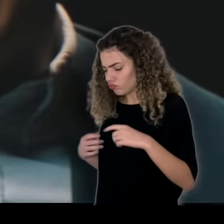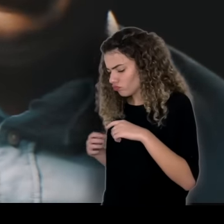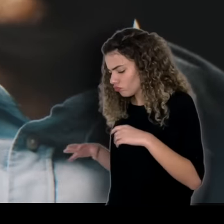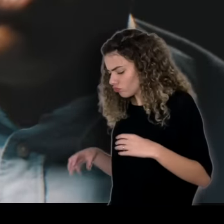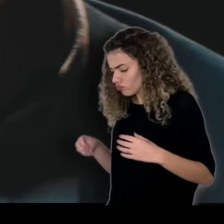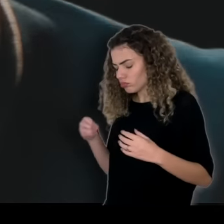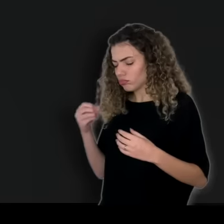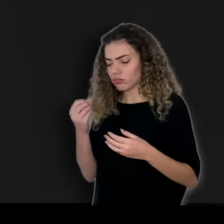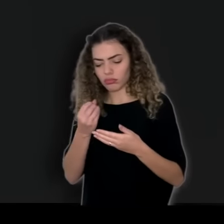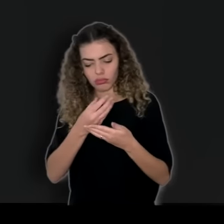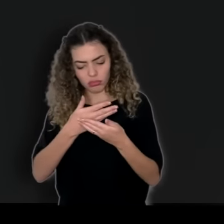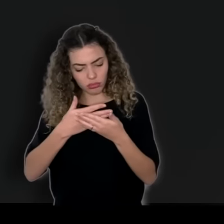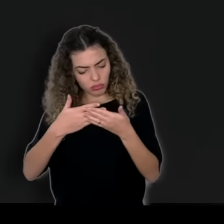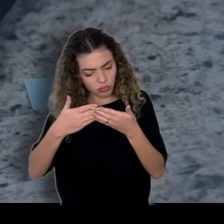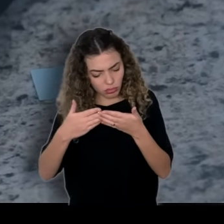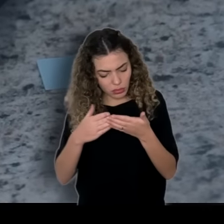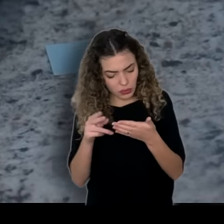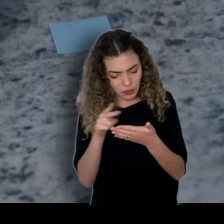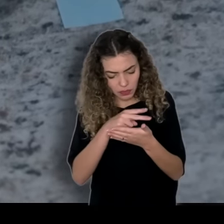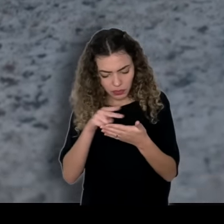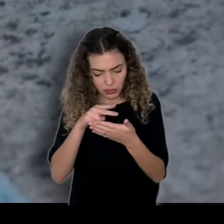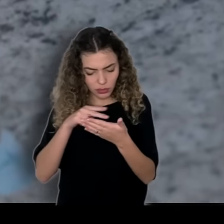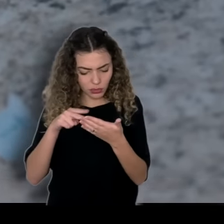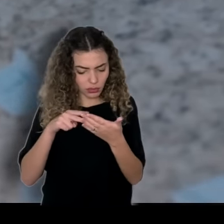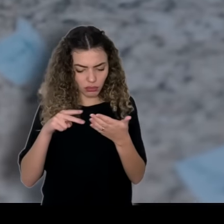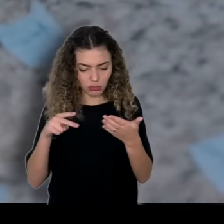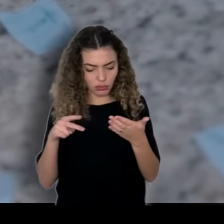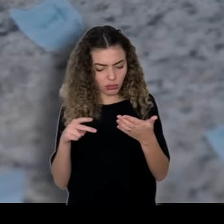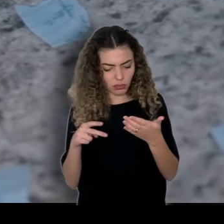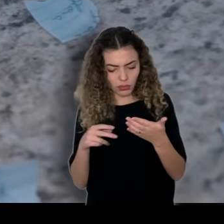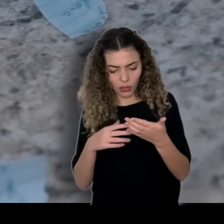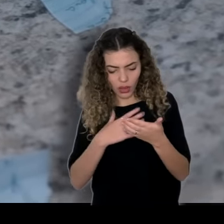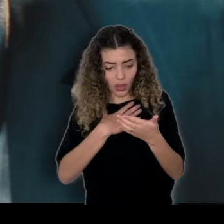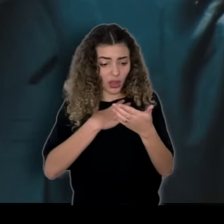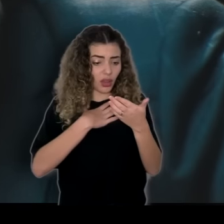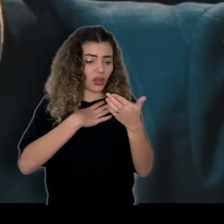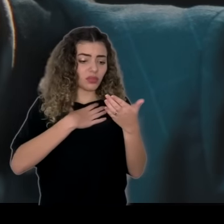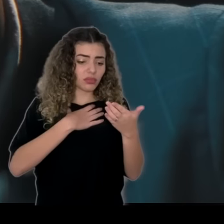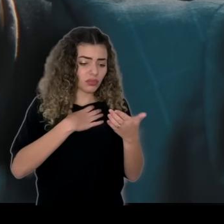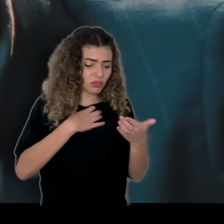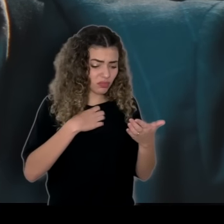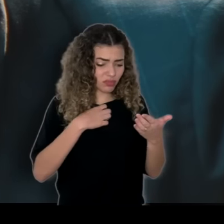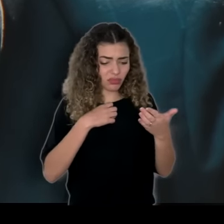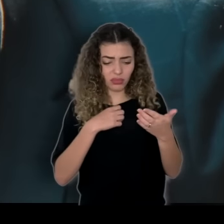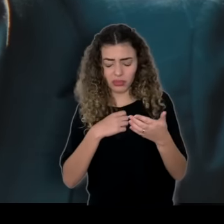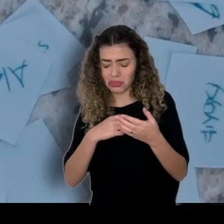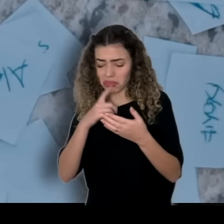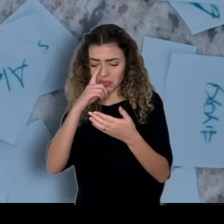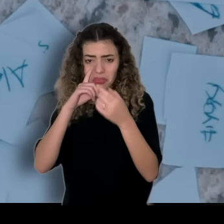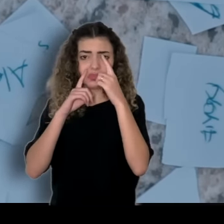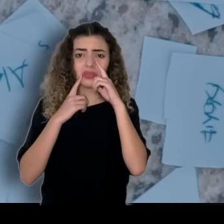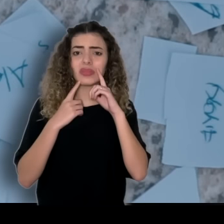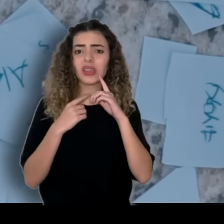ele se agachou Pegou um papel no chão e começou a ler Quando ele leu a lágrima no rosto então rolou